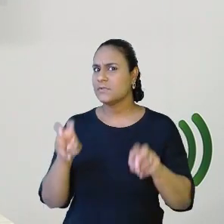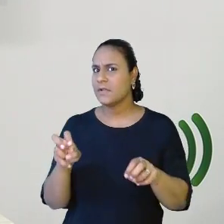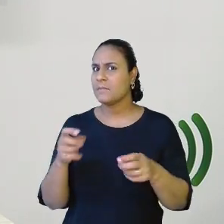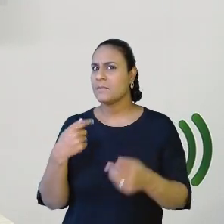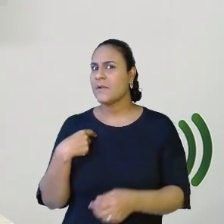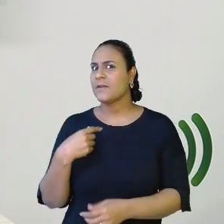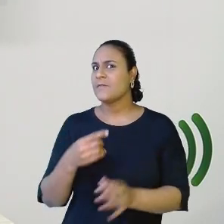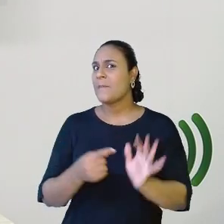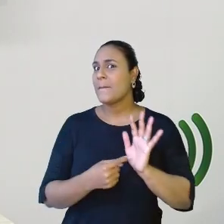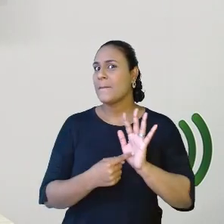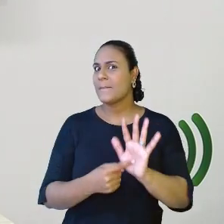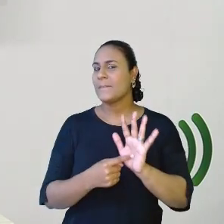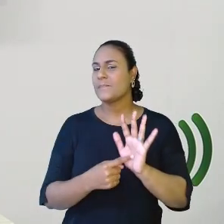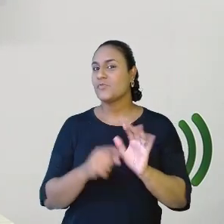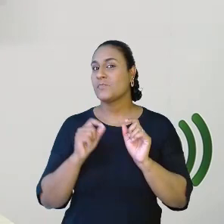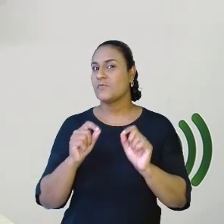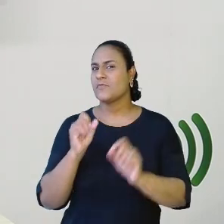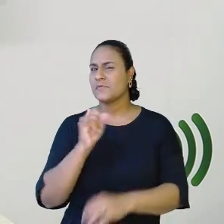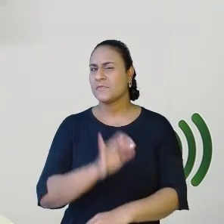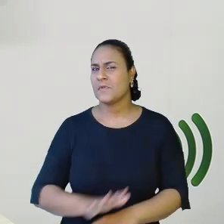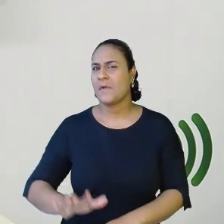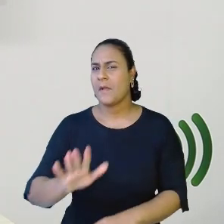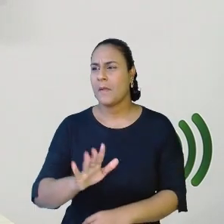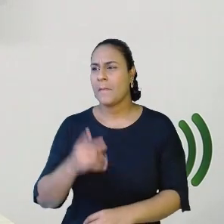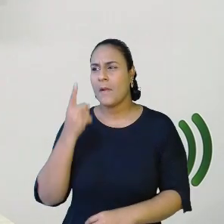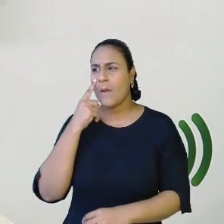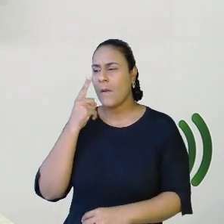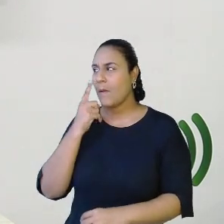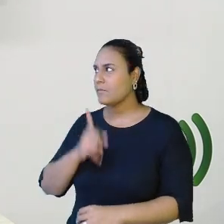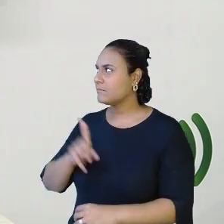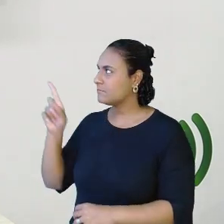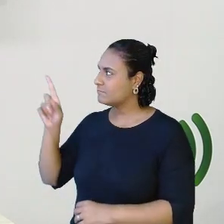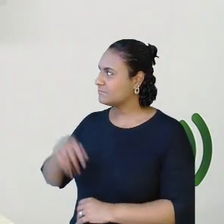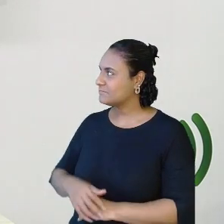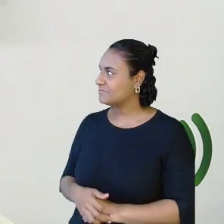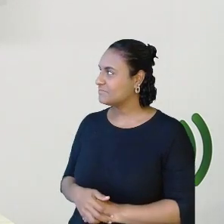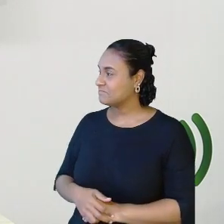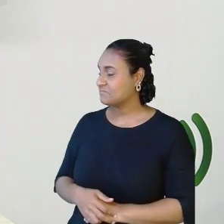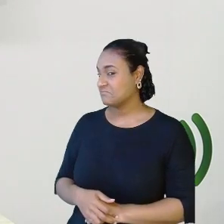aqui para vocês uma imagem. Olha só.